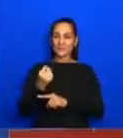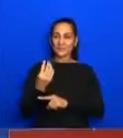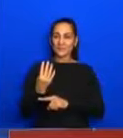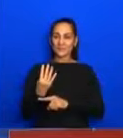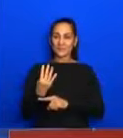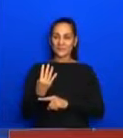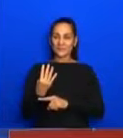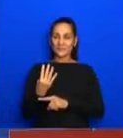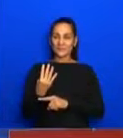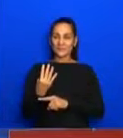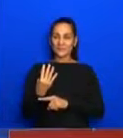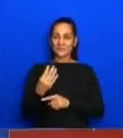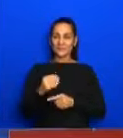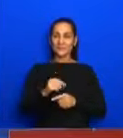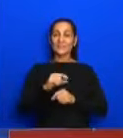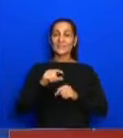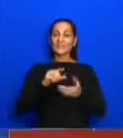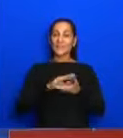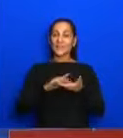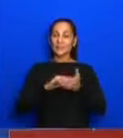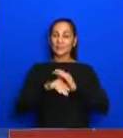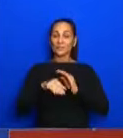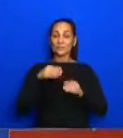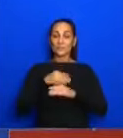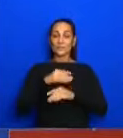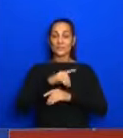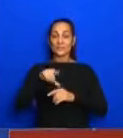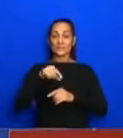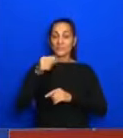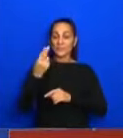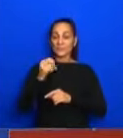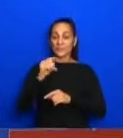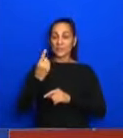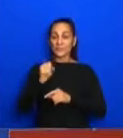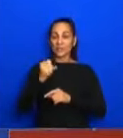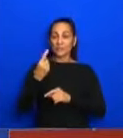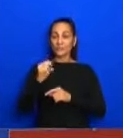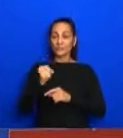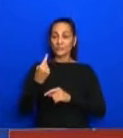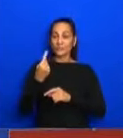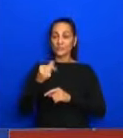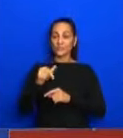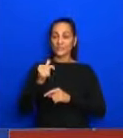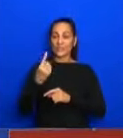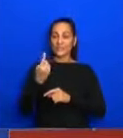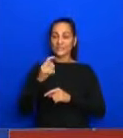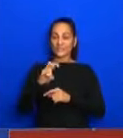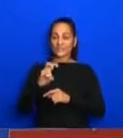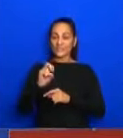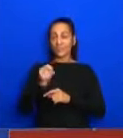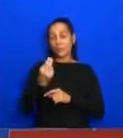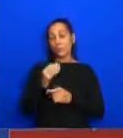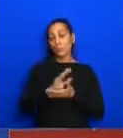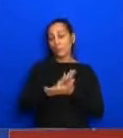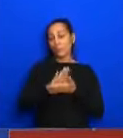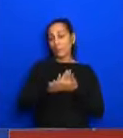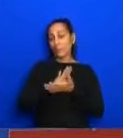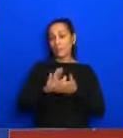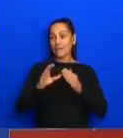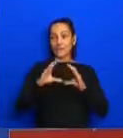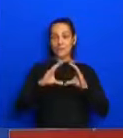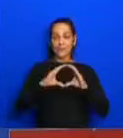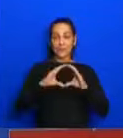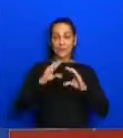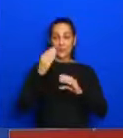Marrom número 84. Na Lotomania você concorre a prêmios para acertos de 20, 19, 18, 17, 16, 15 ou nenhum número.